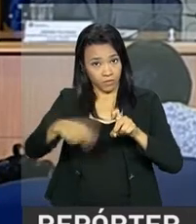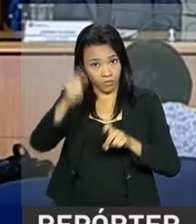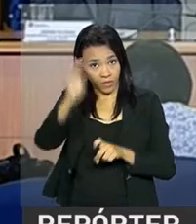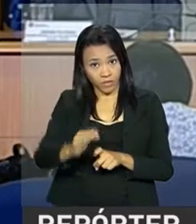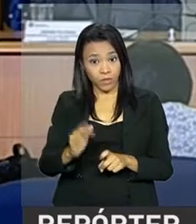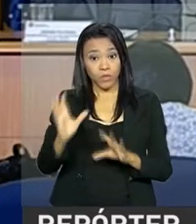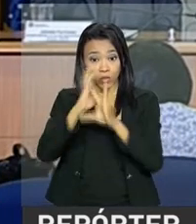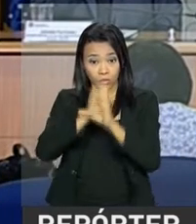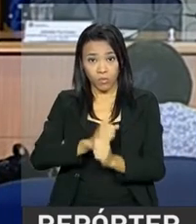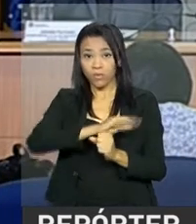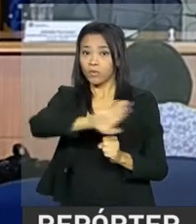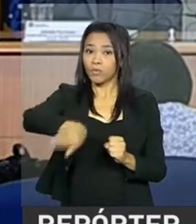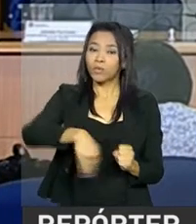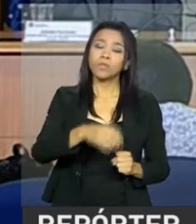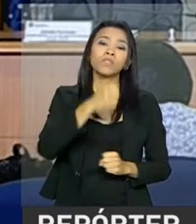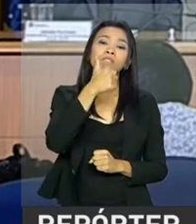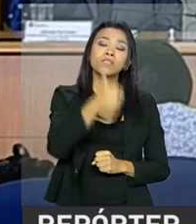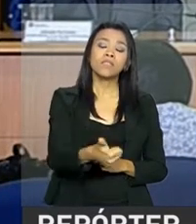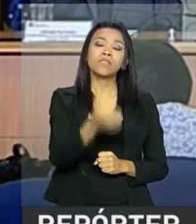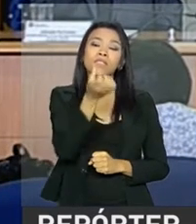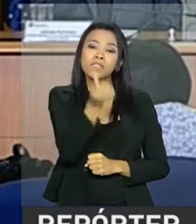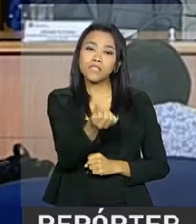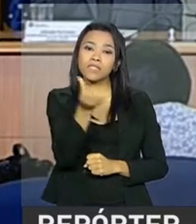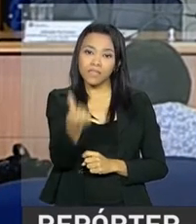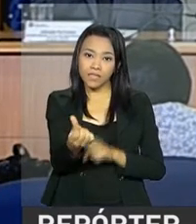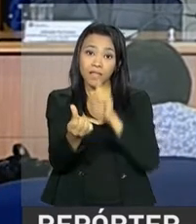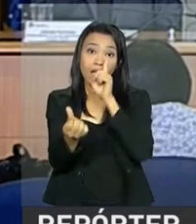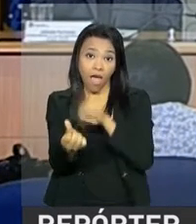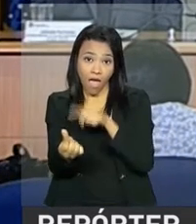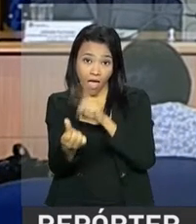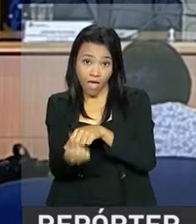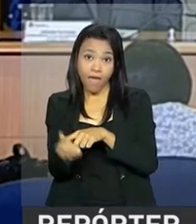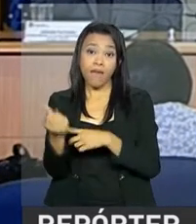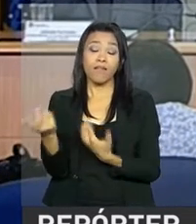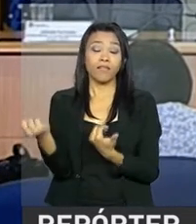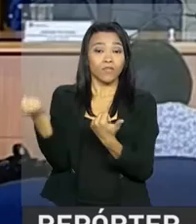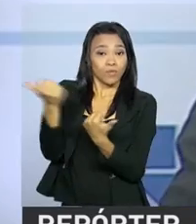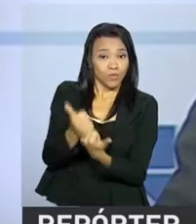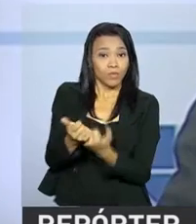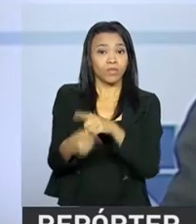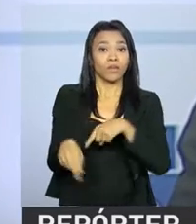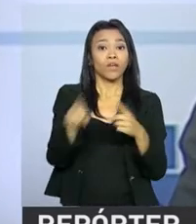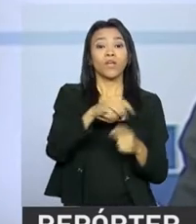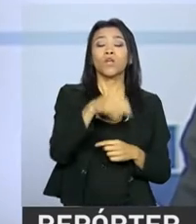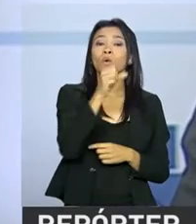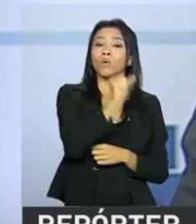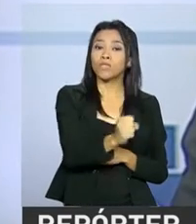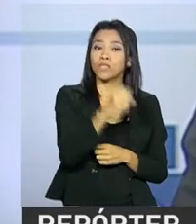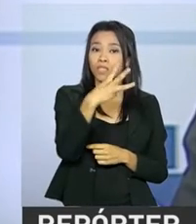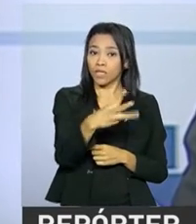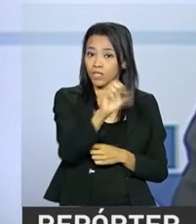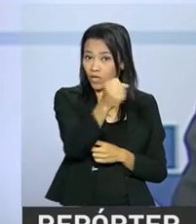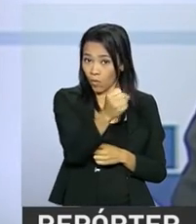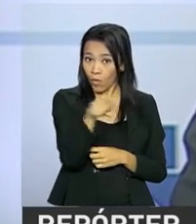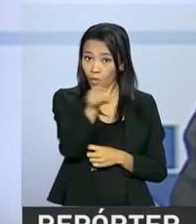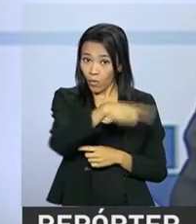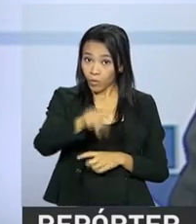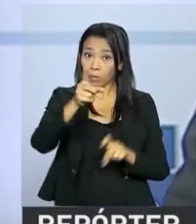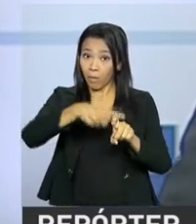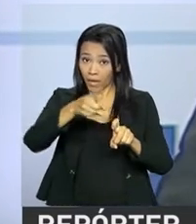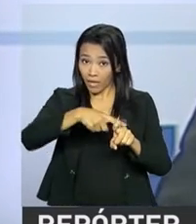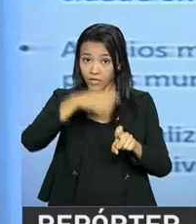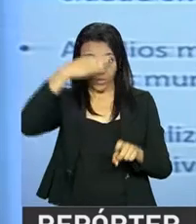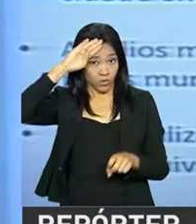total, 166 são vagas de reposição e 838 estão ocupadas atualmente por